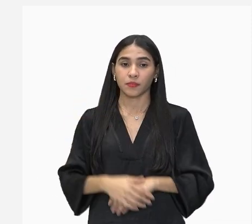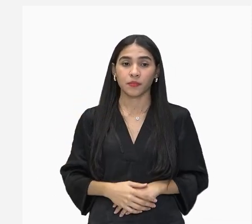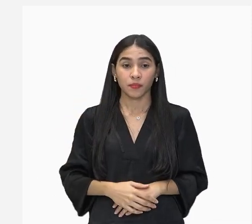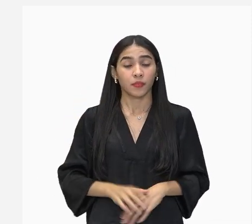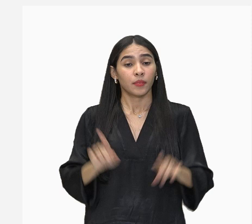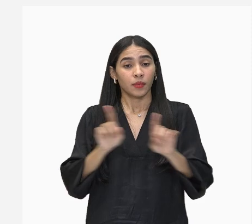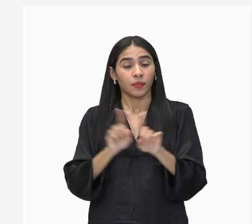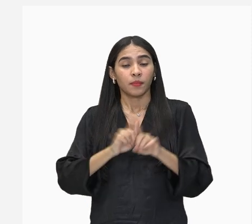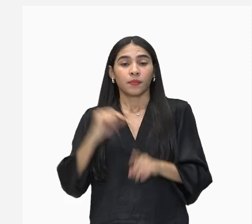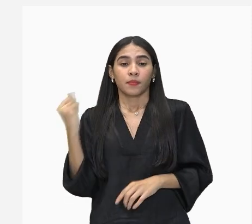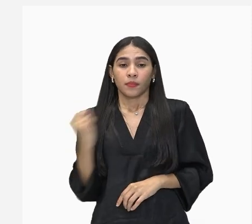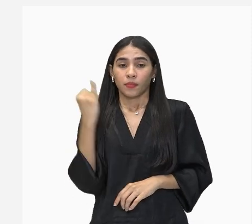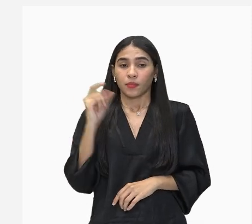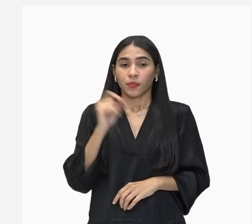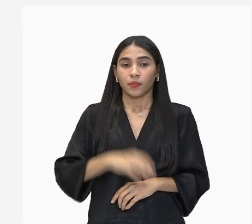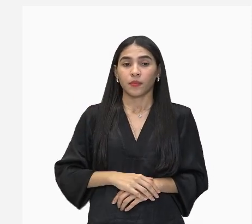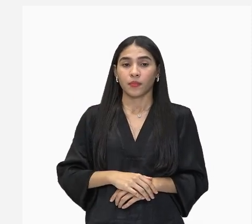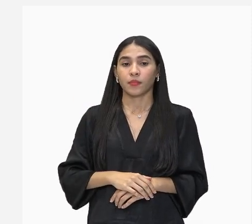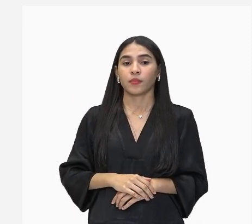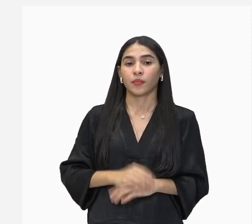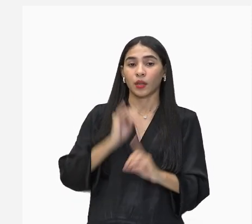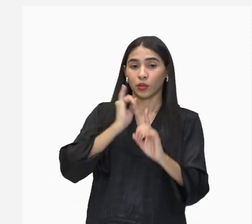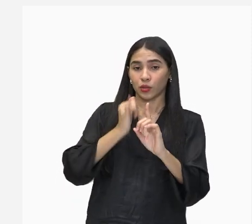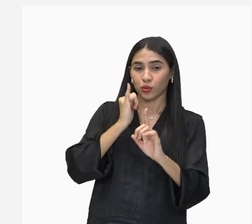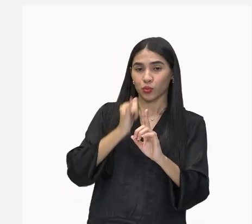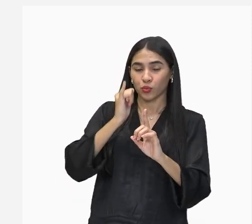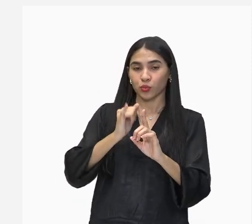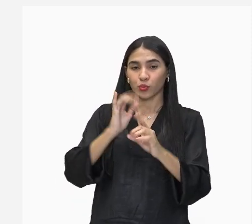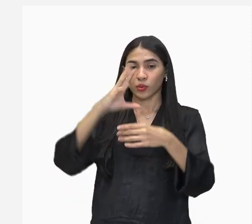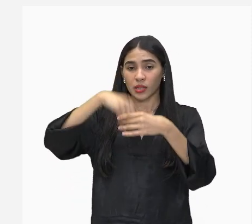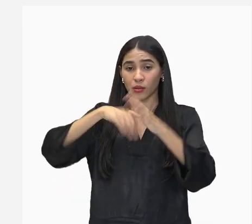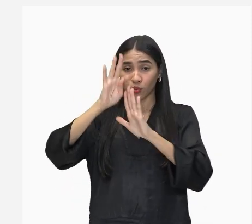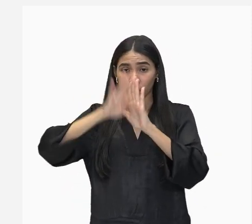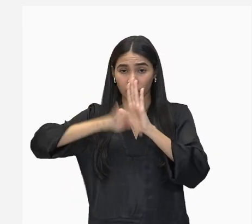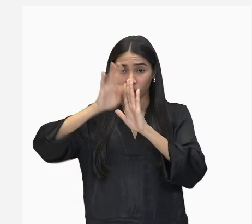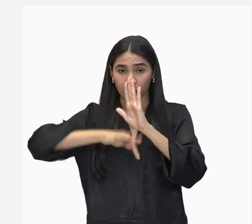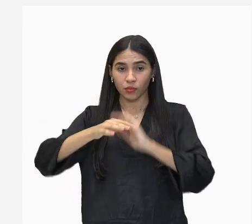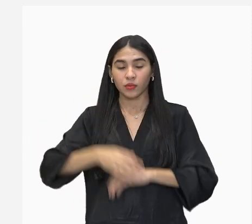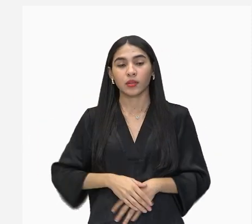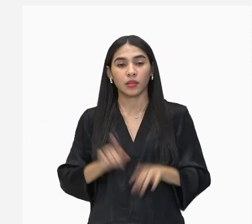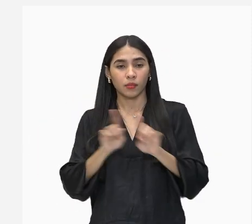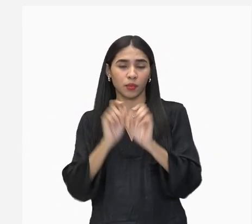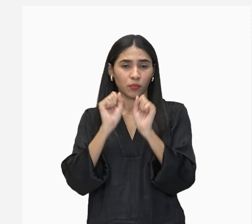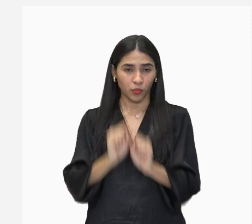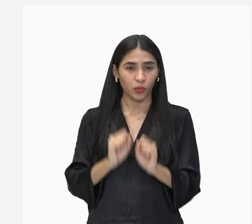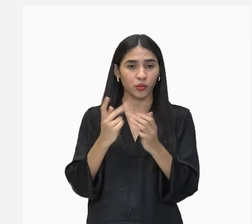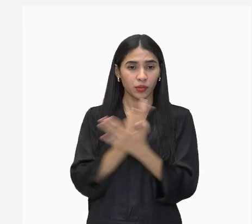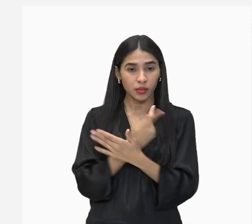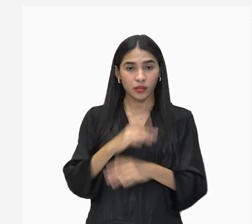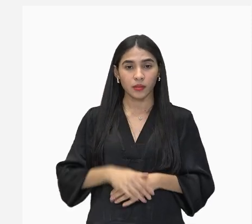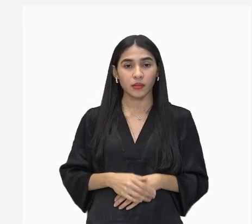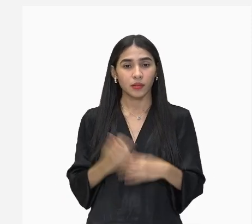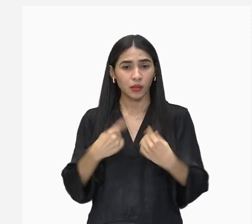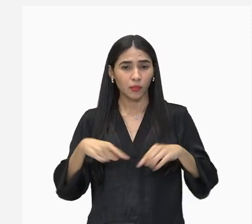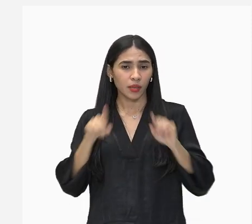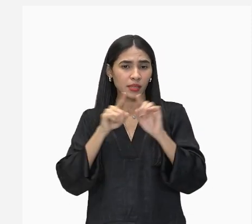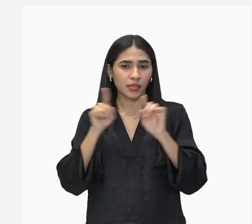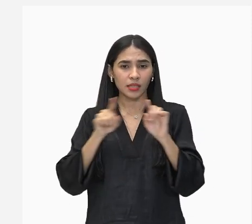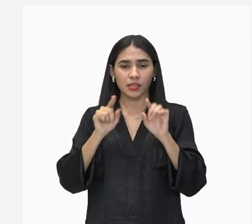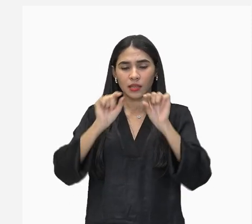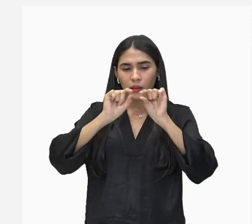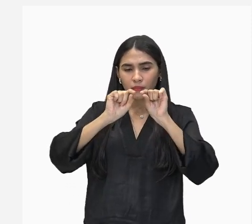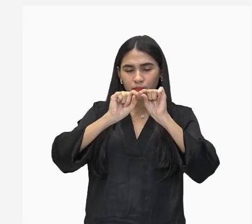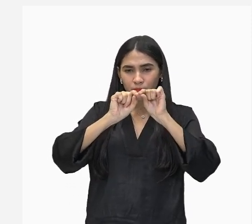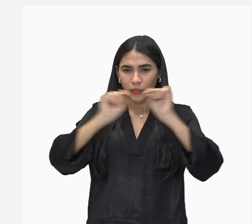Também é importante a inserção do discurso no meio do texto, ok? Também pode ocorrer, não necessariamente numa linha